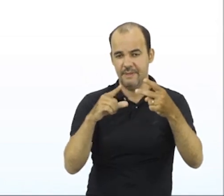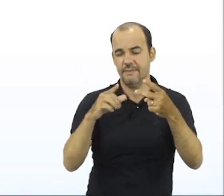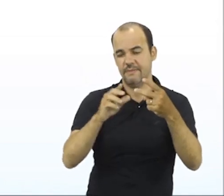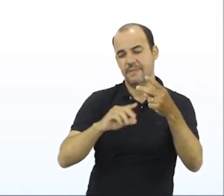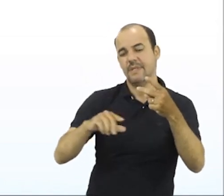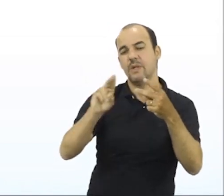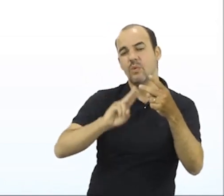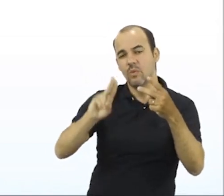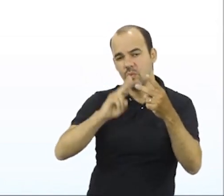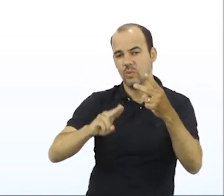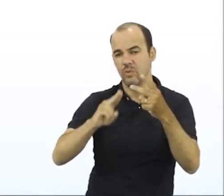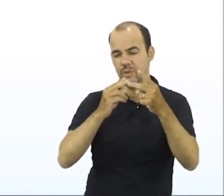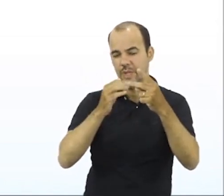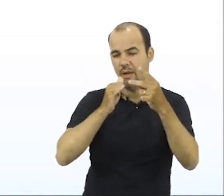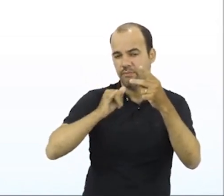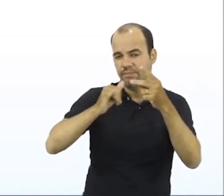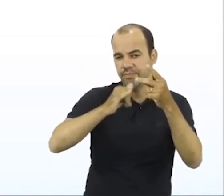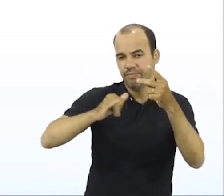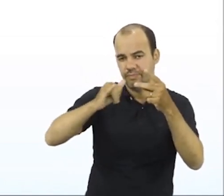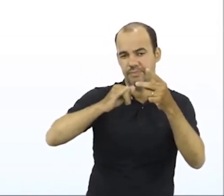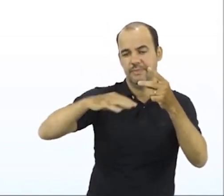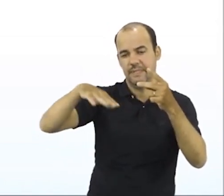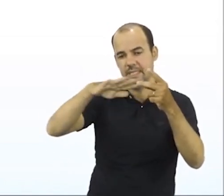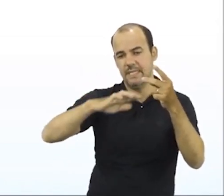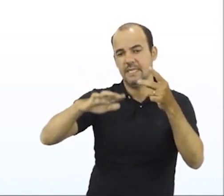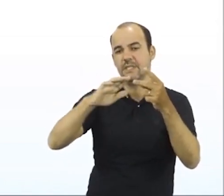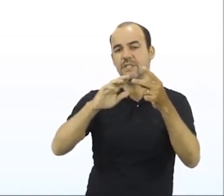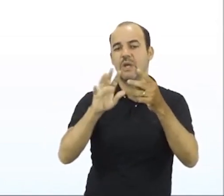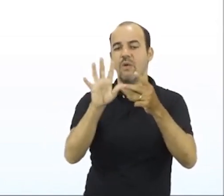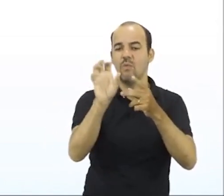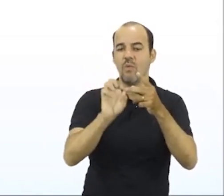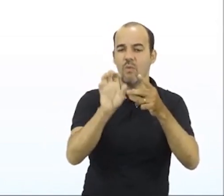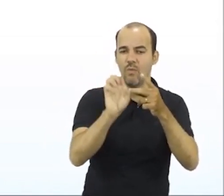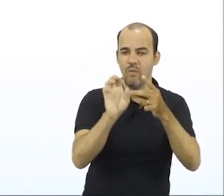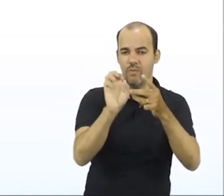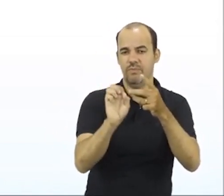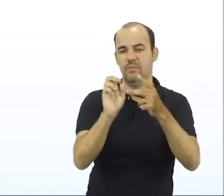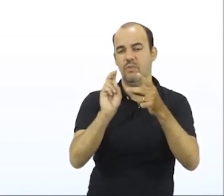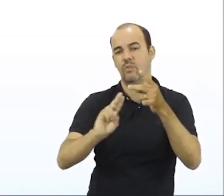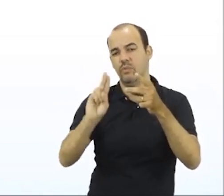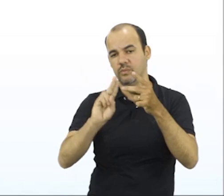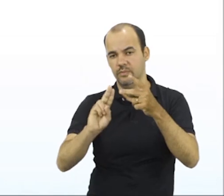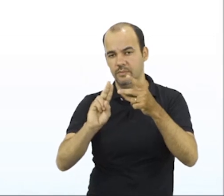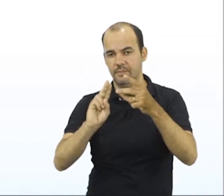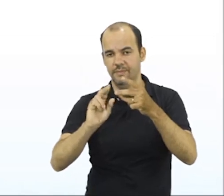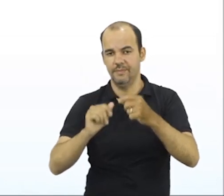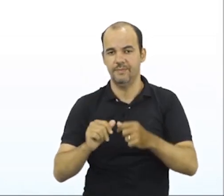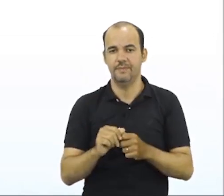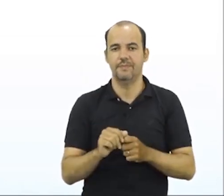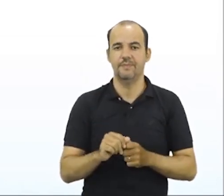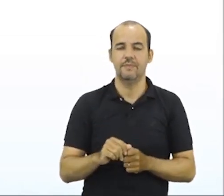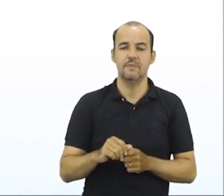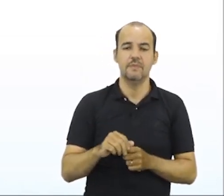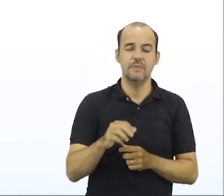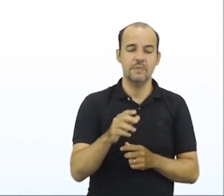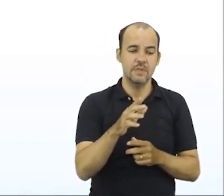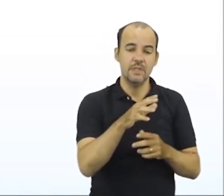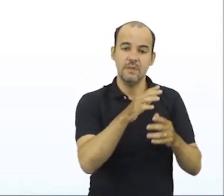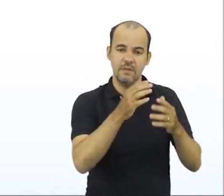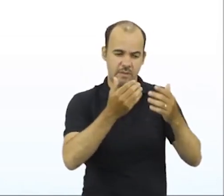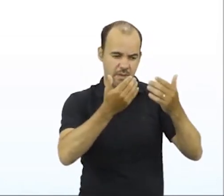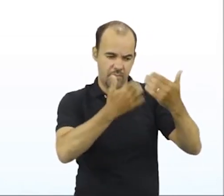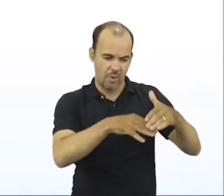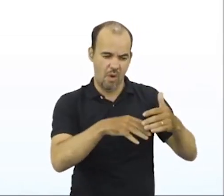gasta energia. E sabe uma coisa que eles vão dizer a vocês também, ou vocês encontram nas provas? Se